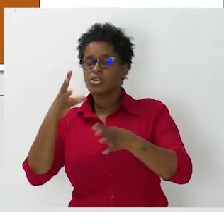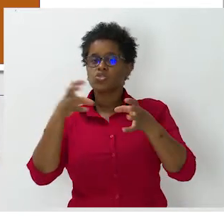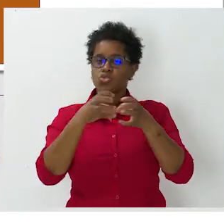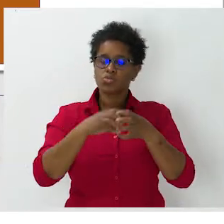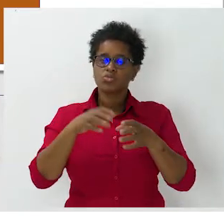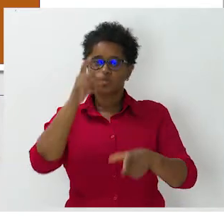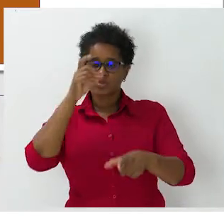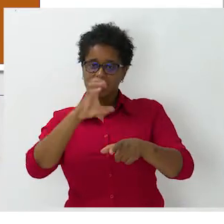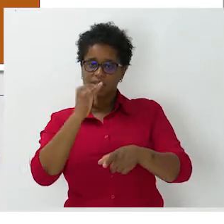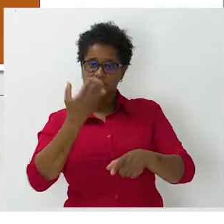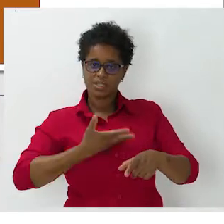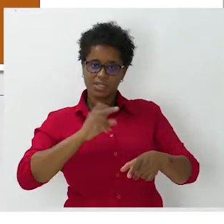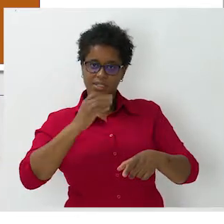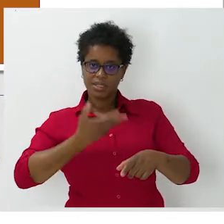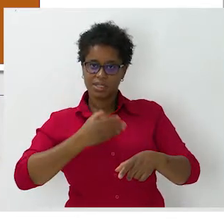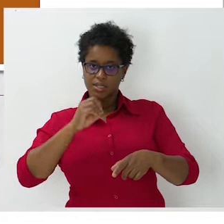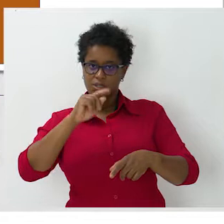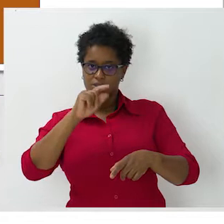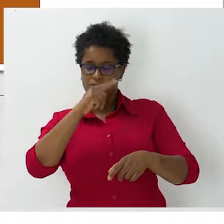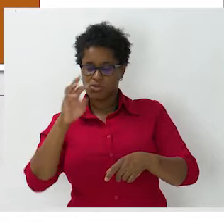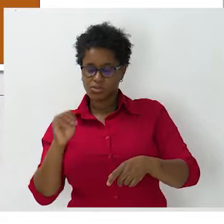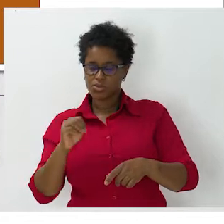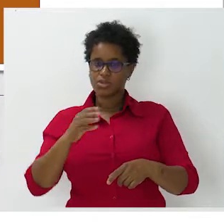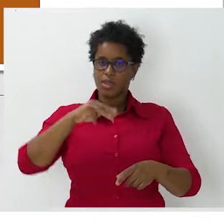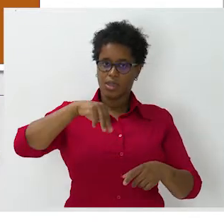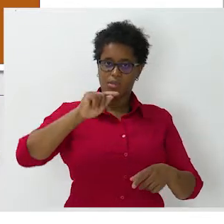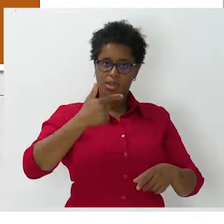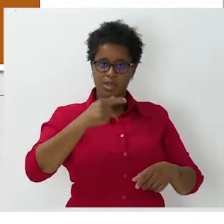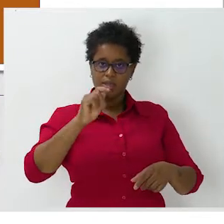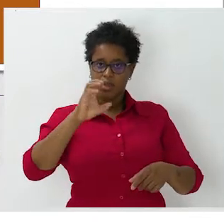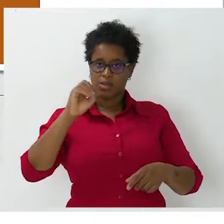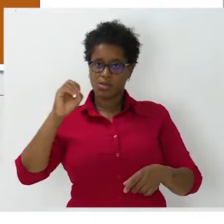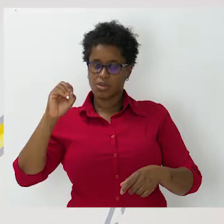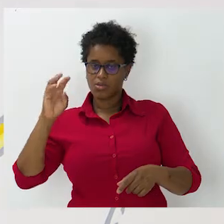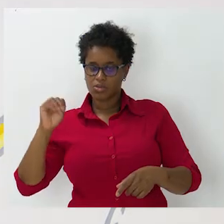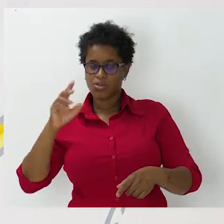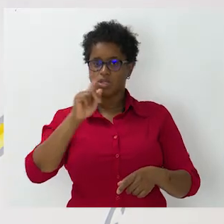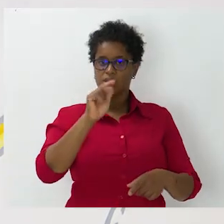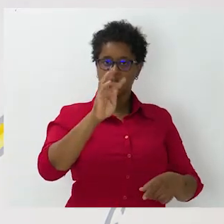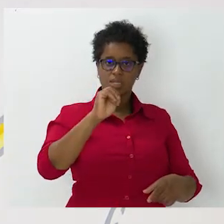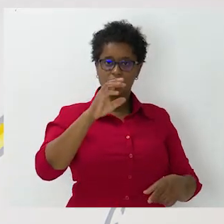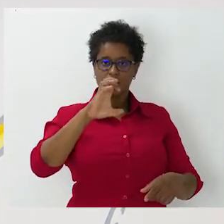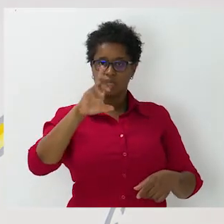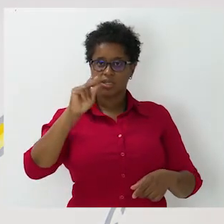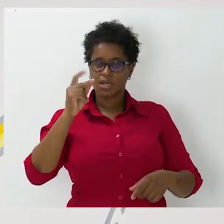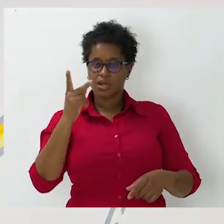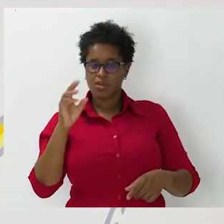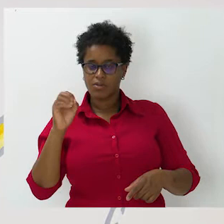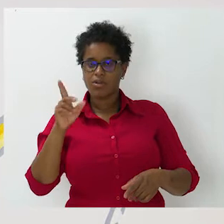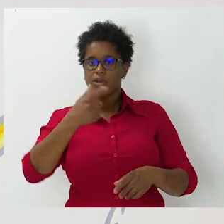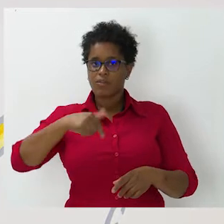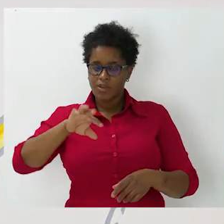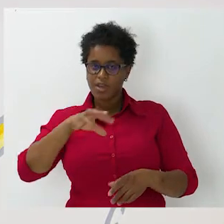cidadãos, metecos e escravos. Vamos destacar cidadão.